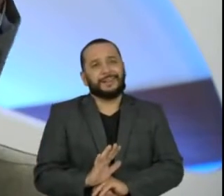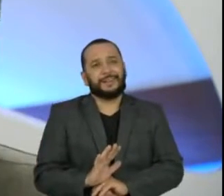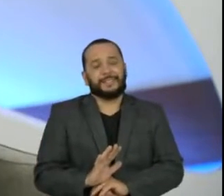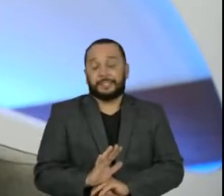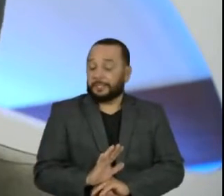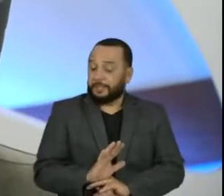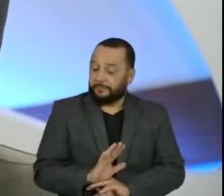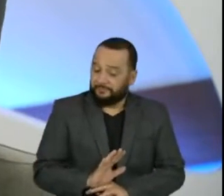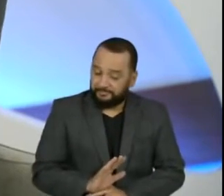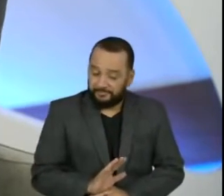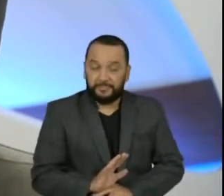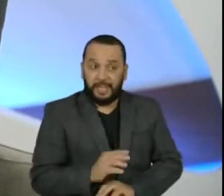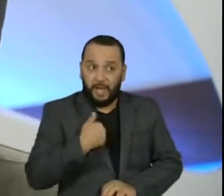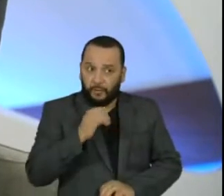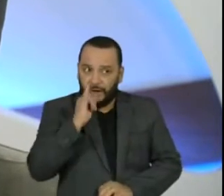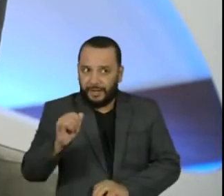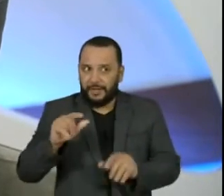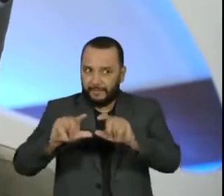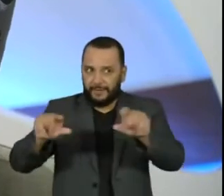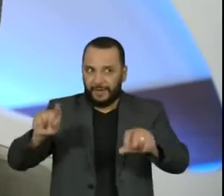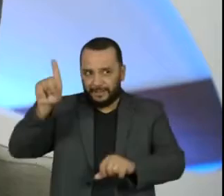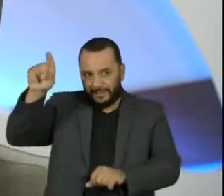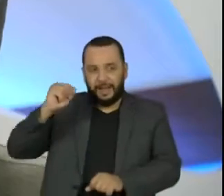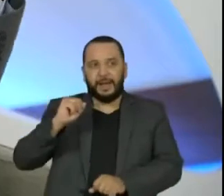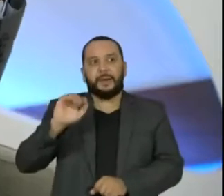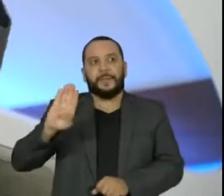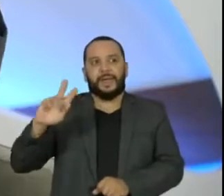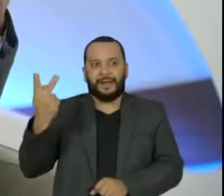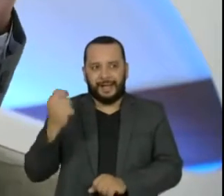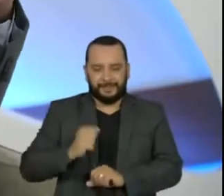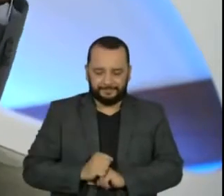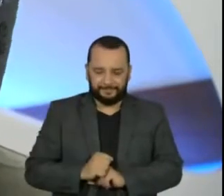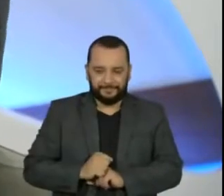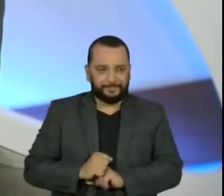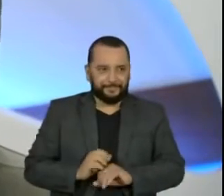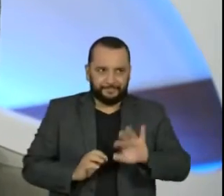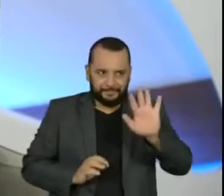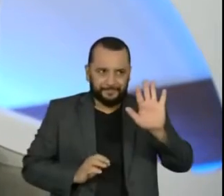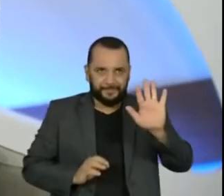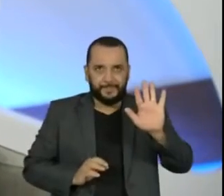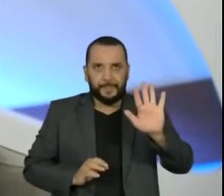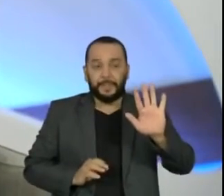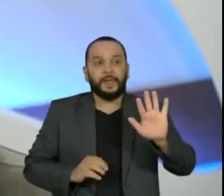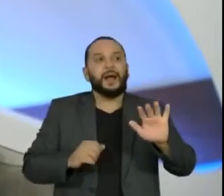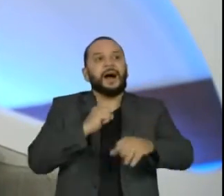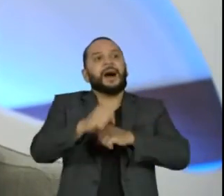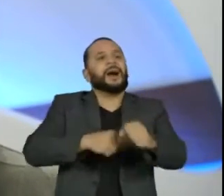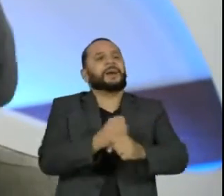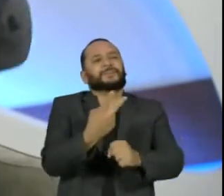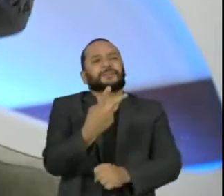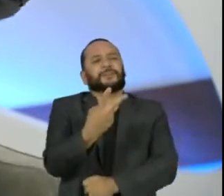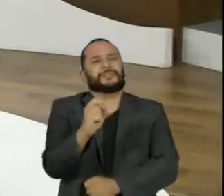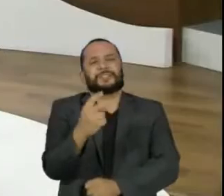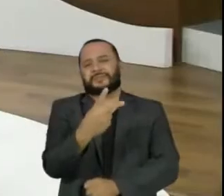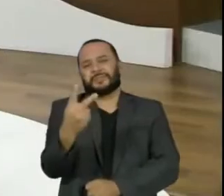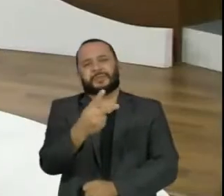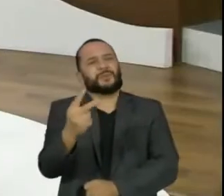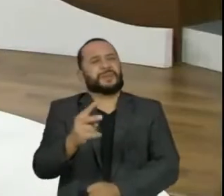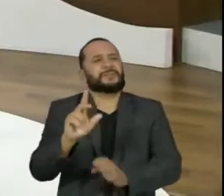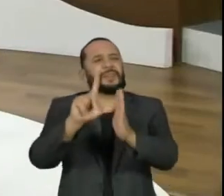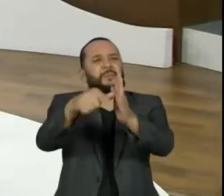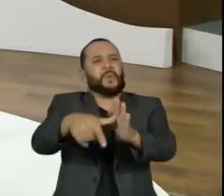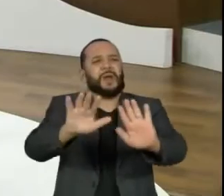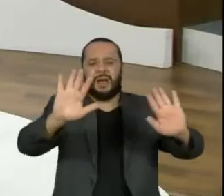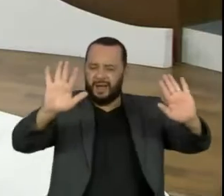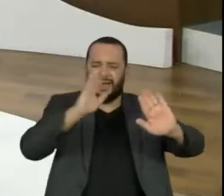Ai do governante que não comprar, por isso que 22 está longe. Você imagina se